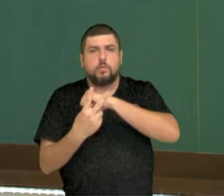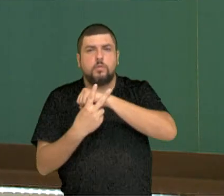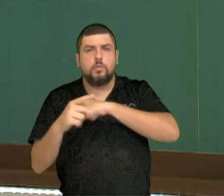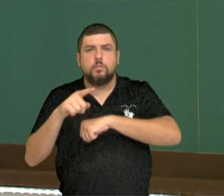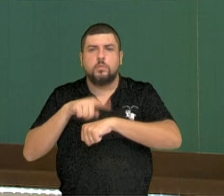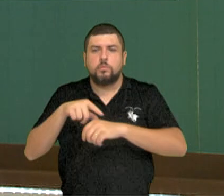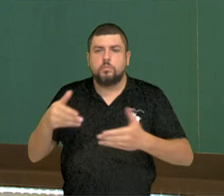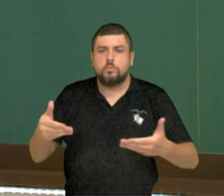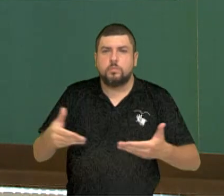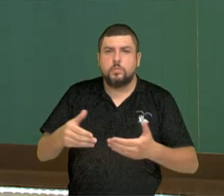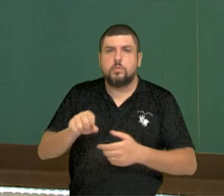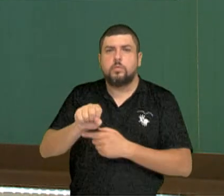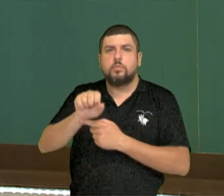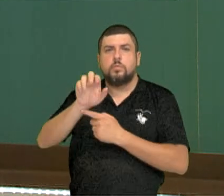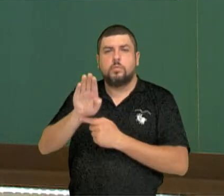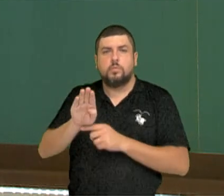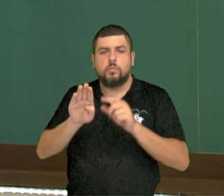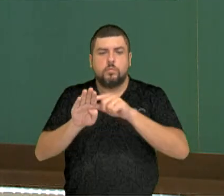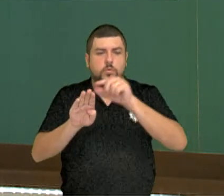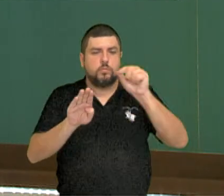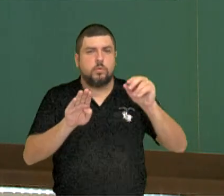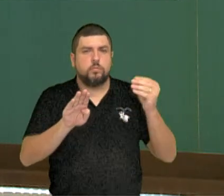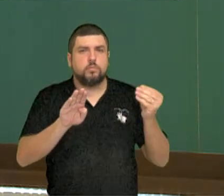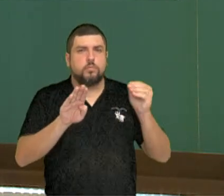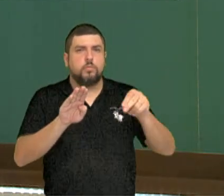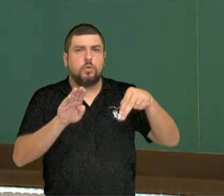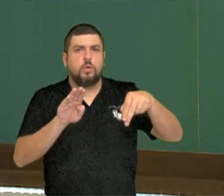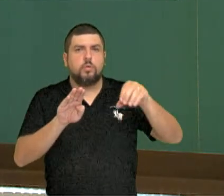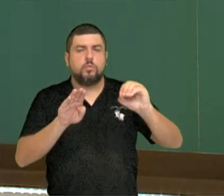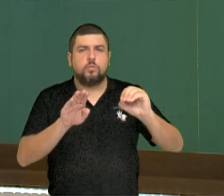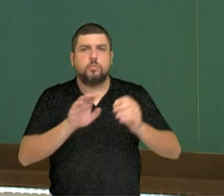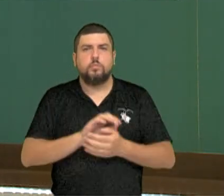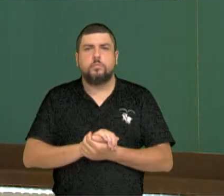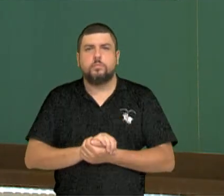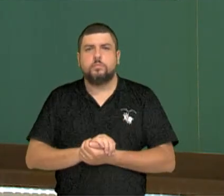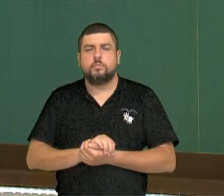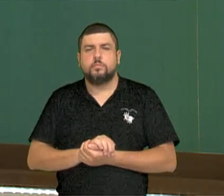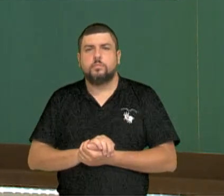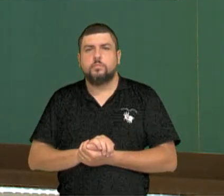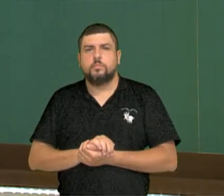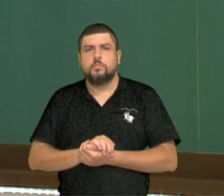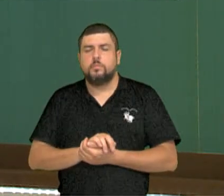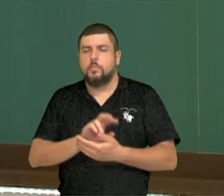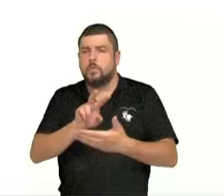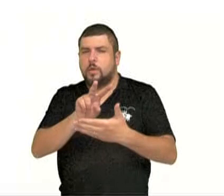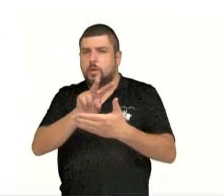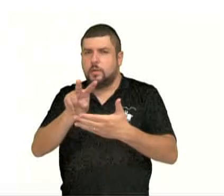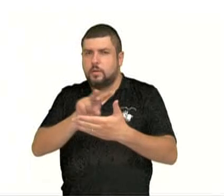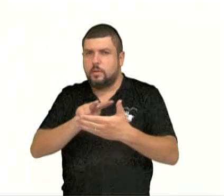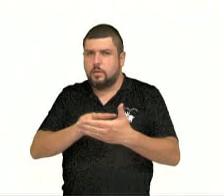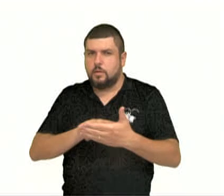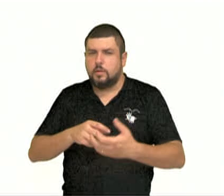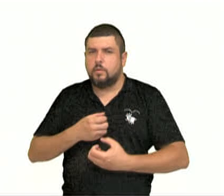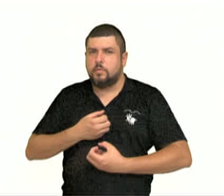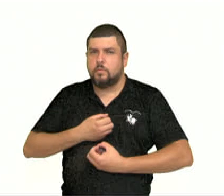no na frente. Bien? A ler o poema Biografia. Vamos ler aí um pouquinho,